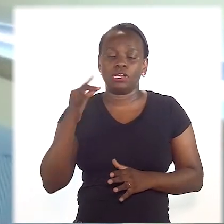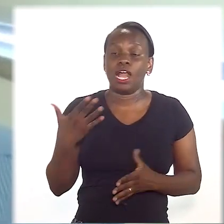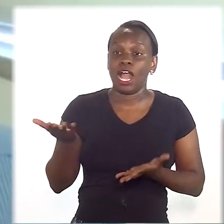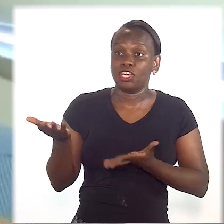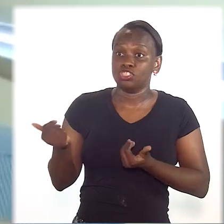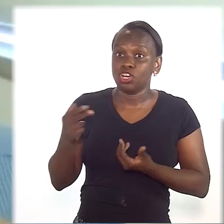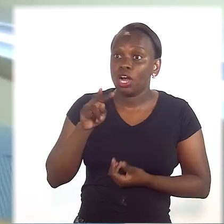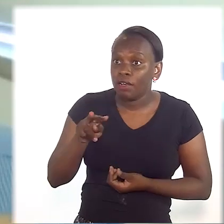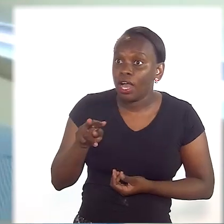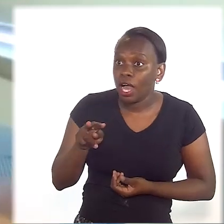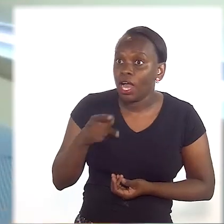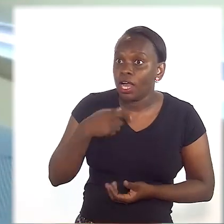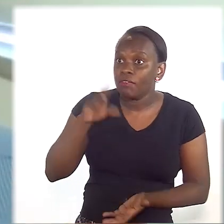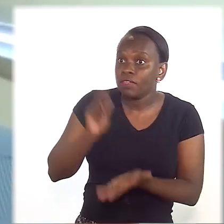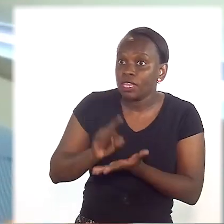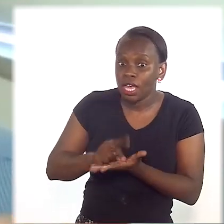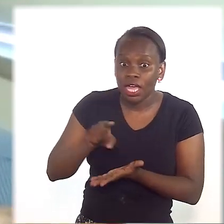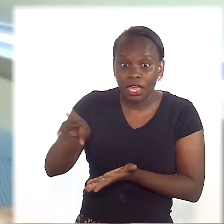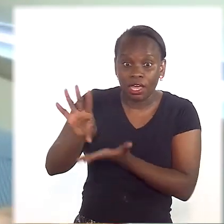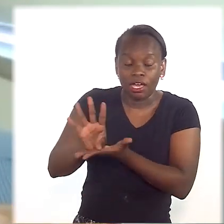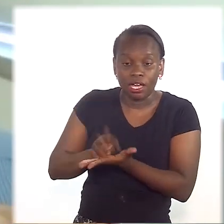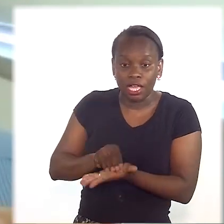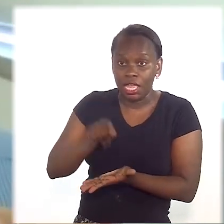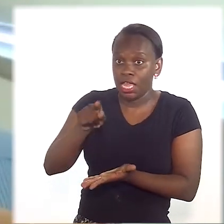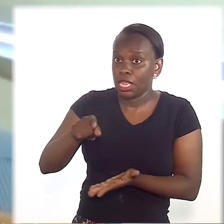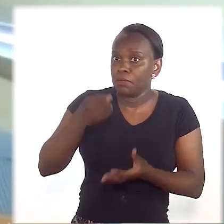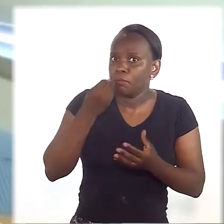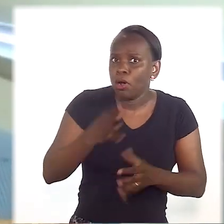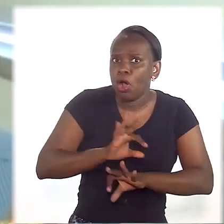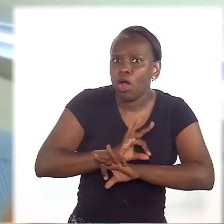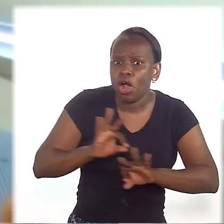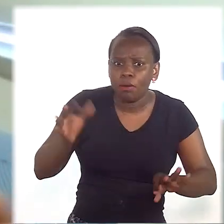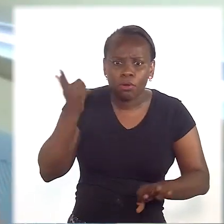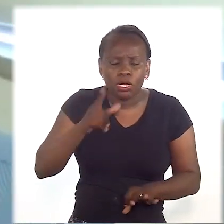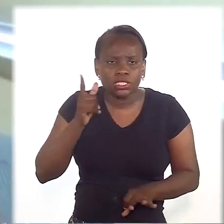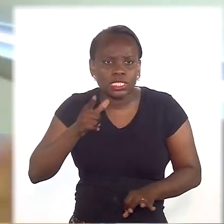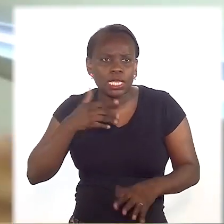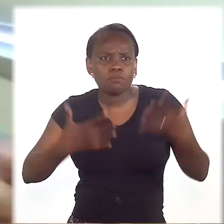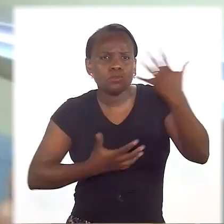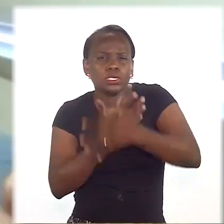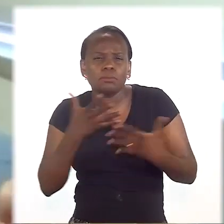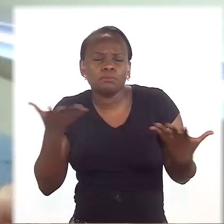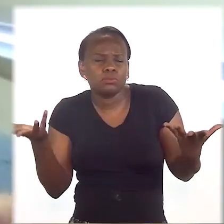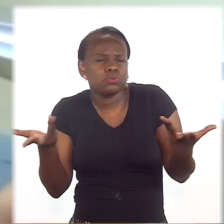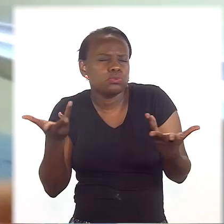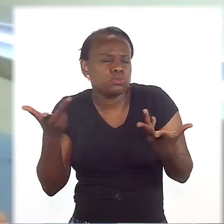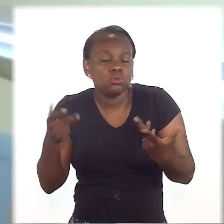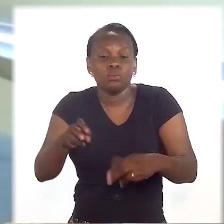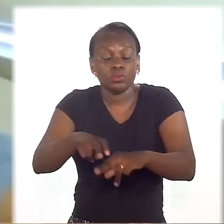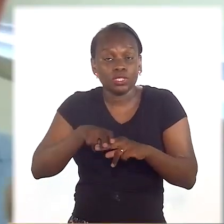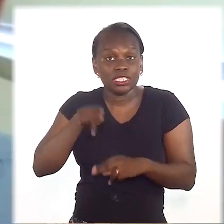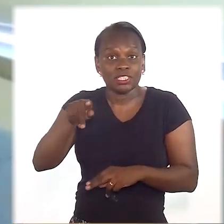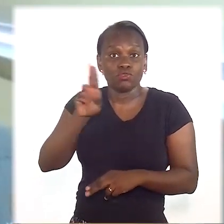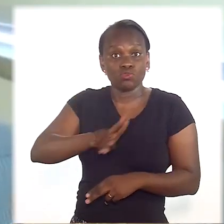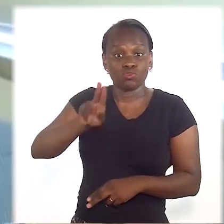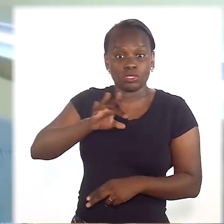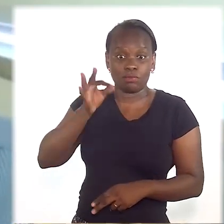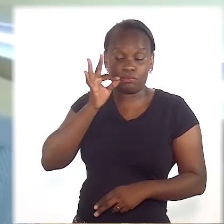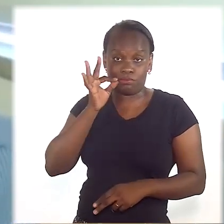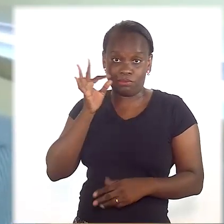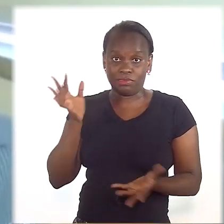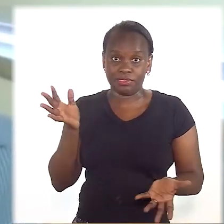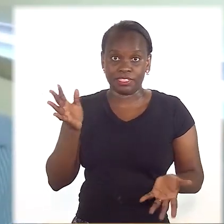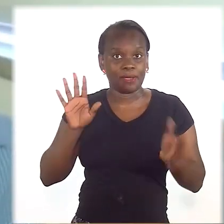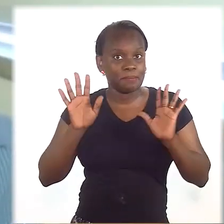e os jovens acreditam que o fato de ele fazer uma excelente poesia, uma excelente música, deriva do uso